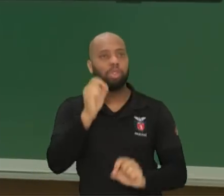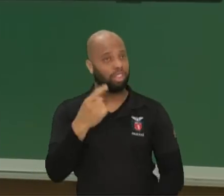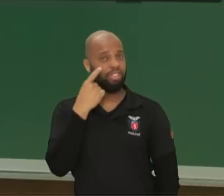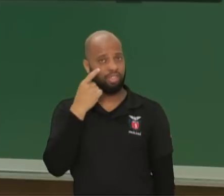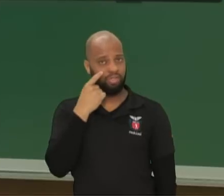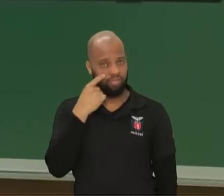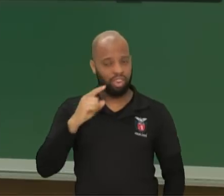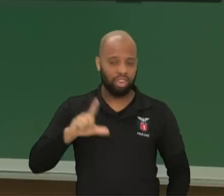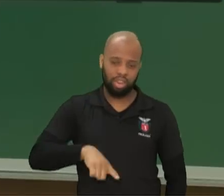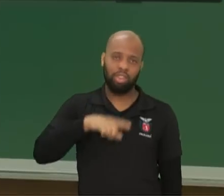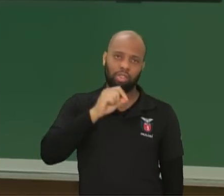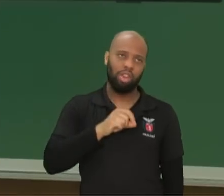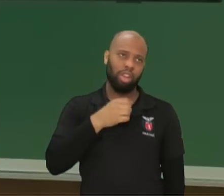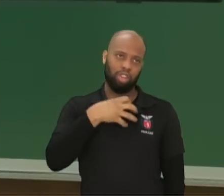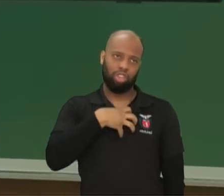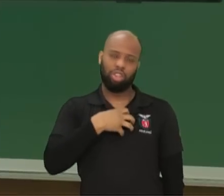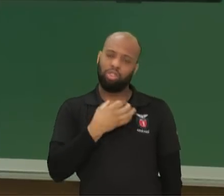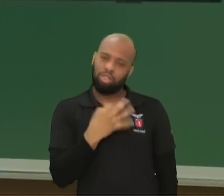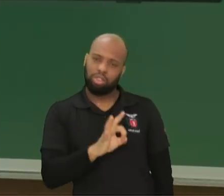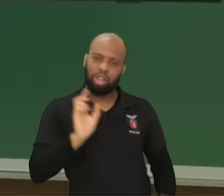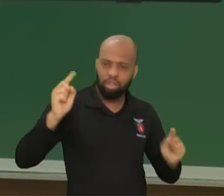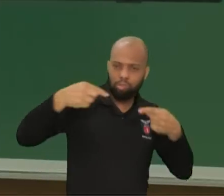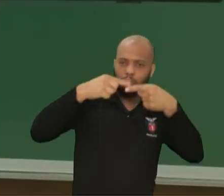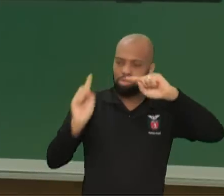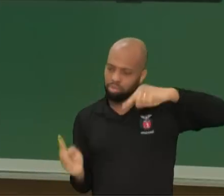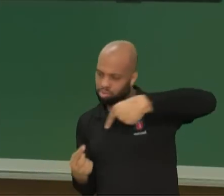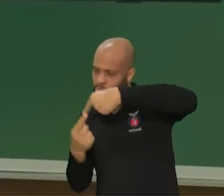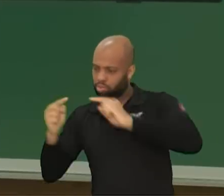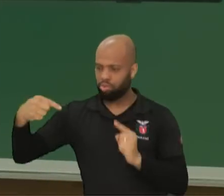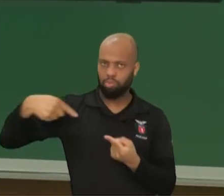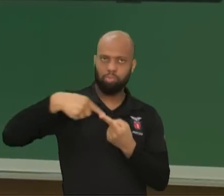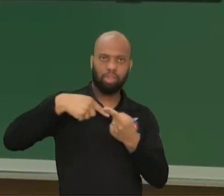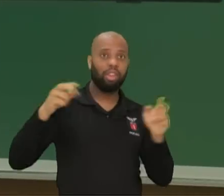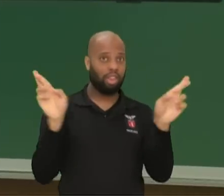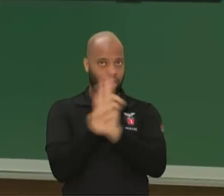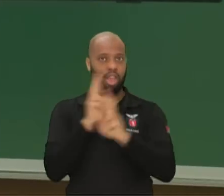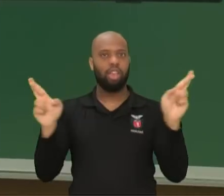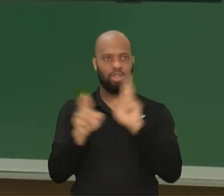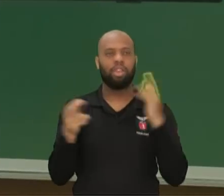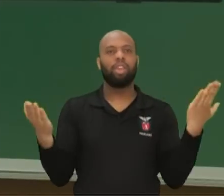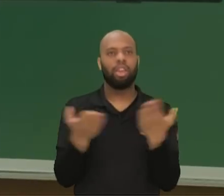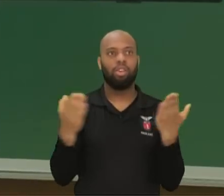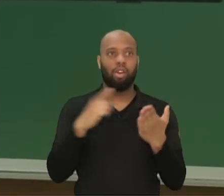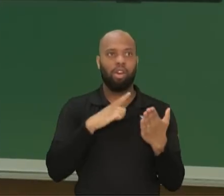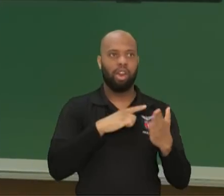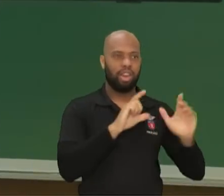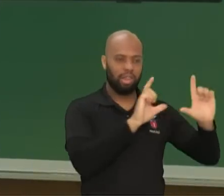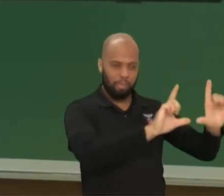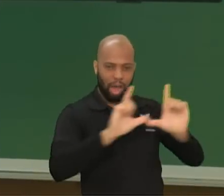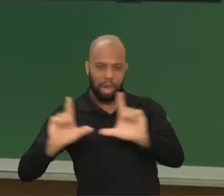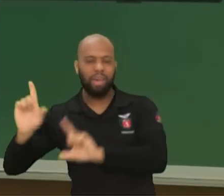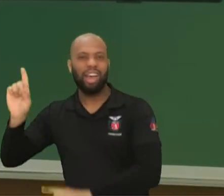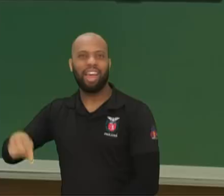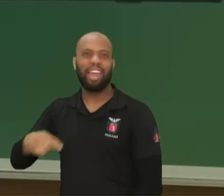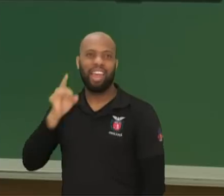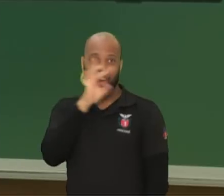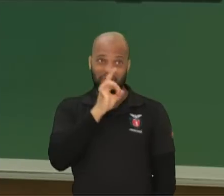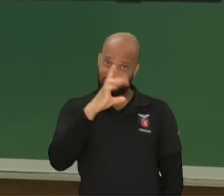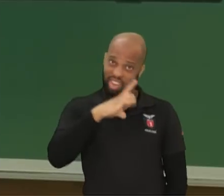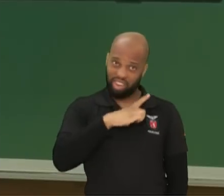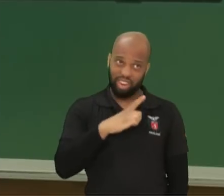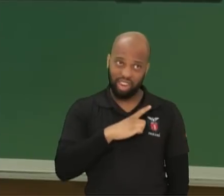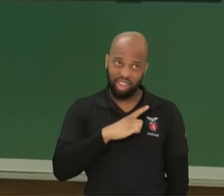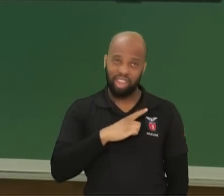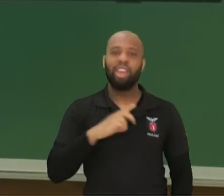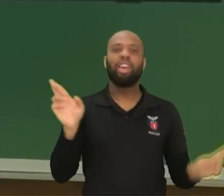A e B e a probabilidade de ocorrer o evento A. Relacione com essas outras 3 fórmulas aqui, ó, que essas 3 fórmulas